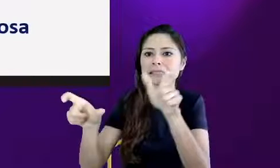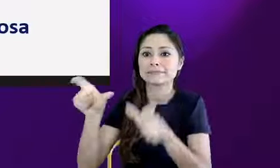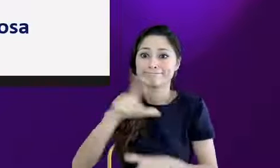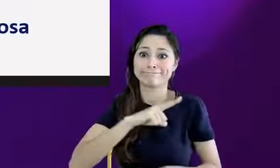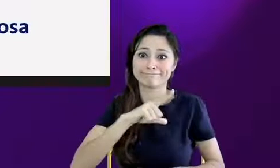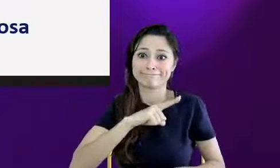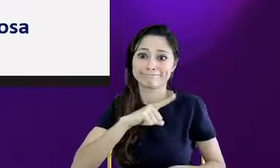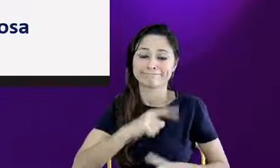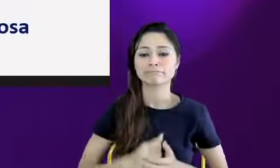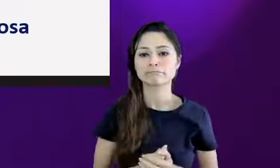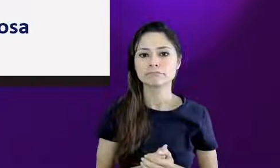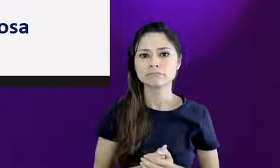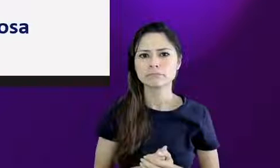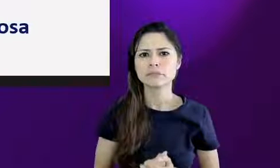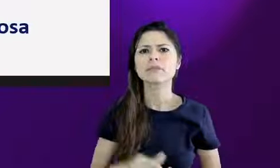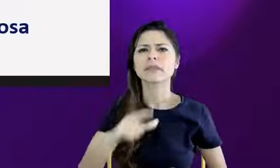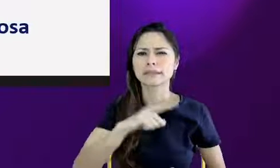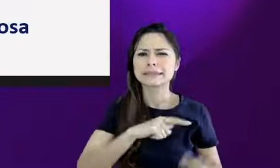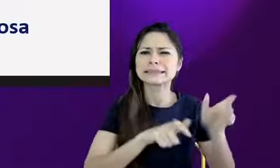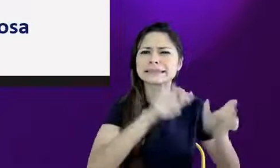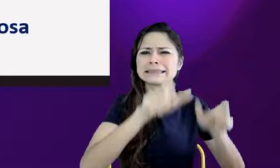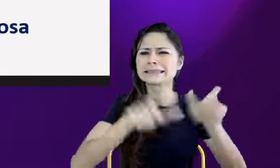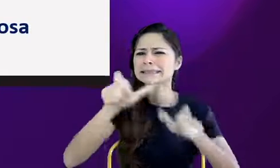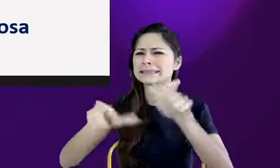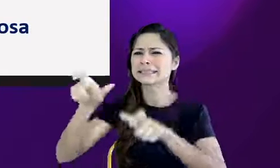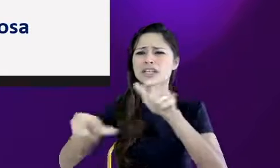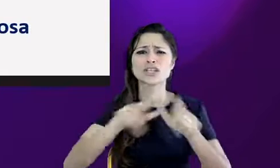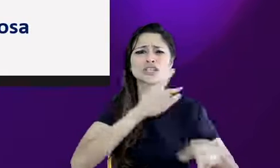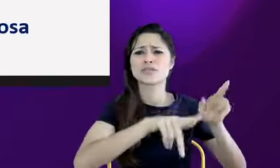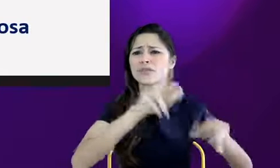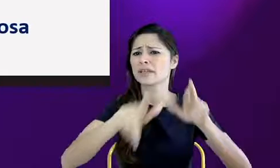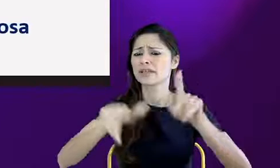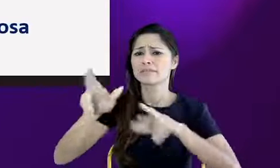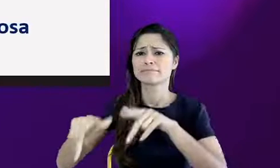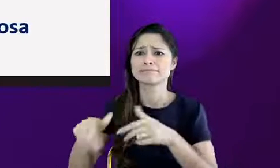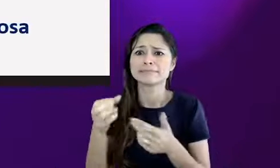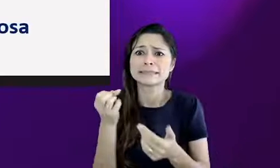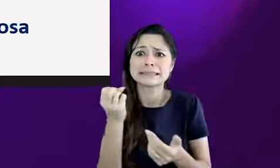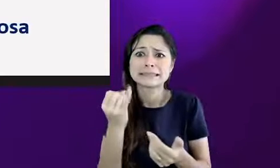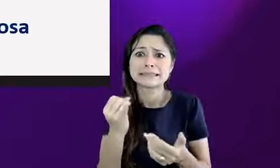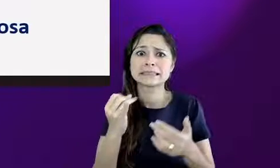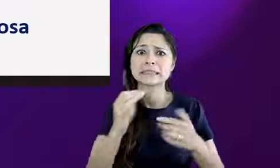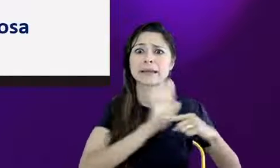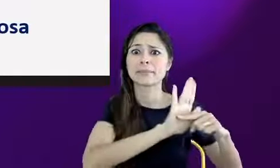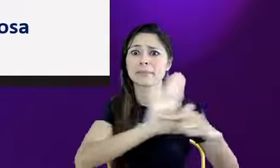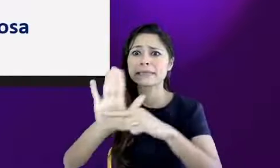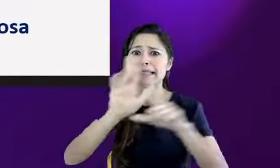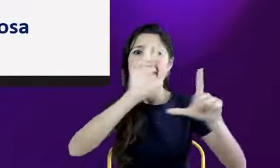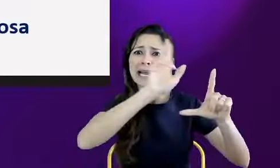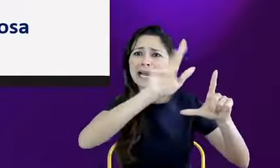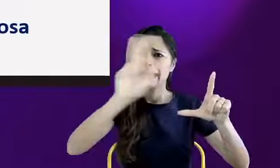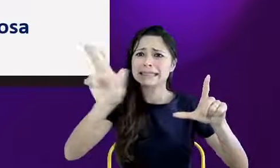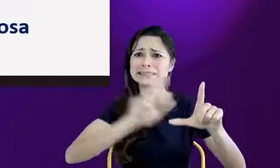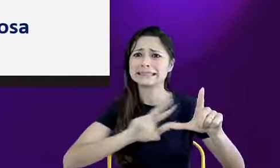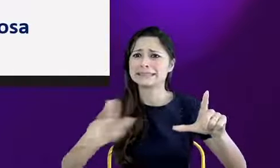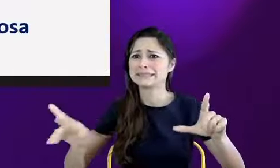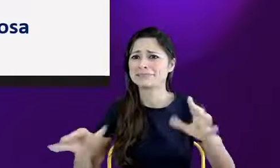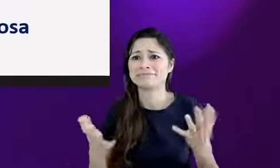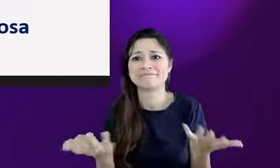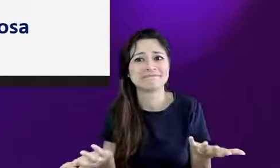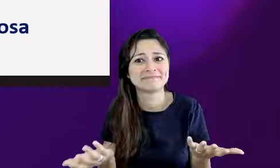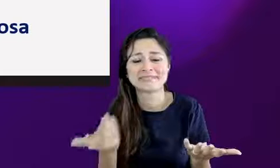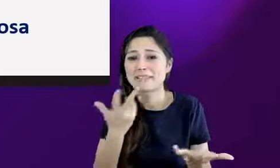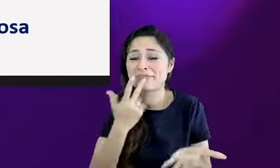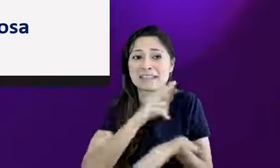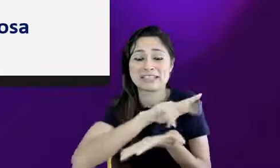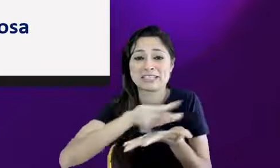Essas características são inúmeras e se a gente fosse fazer uma apresentação sobre cada ponto desse, a gente facilmente falaria pelo menos uma